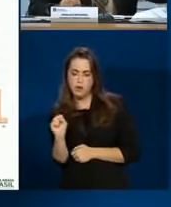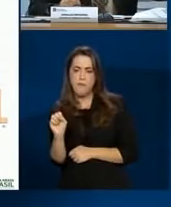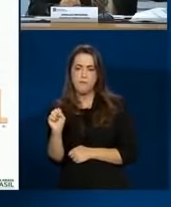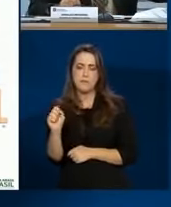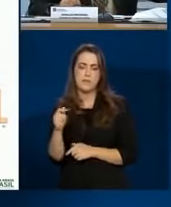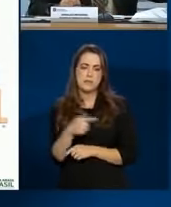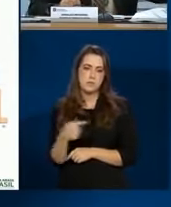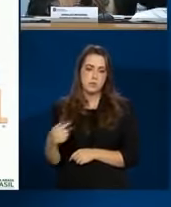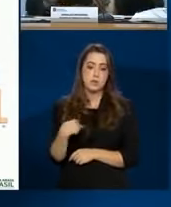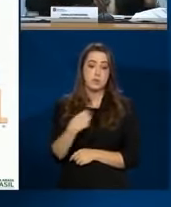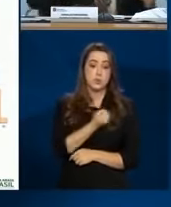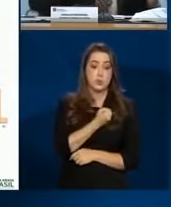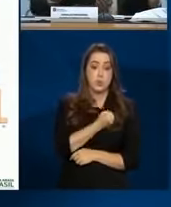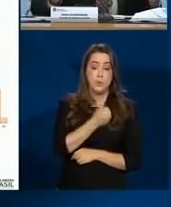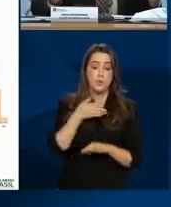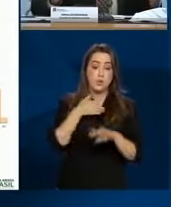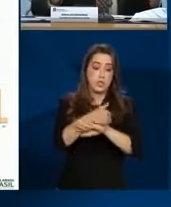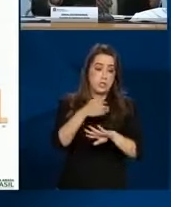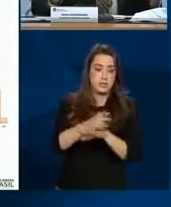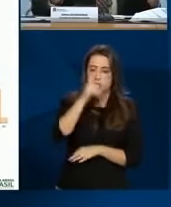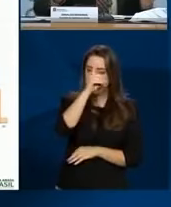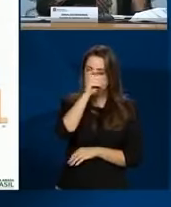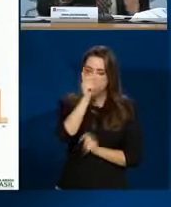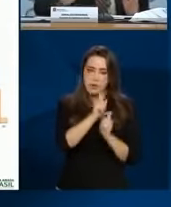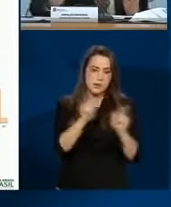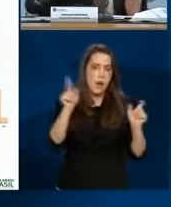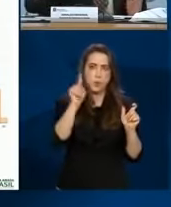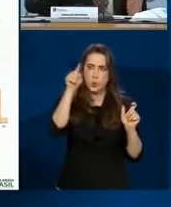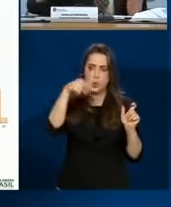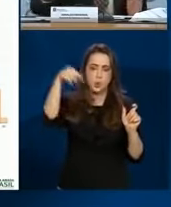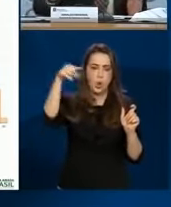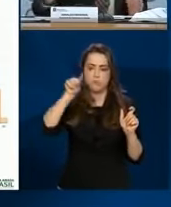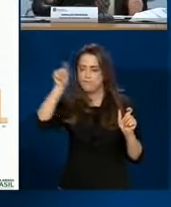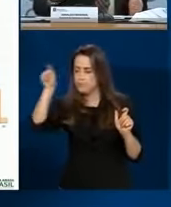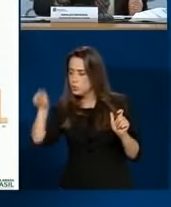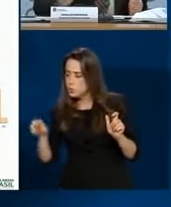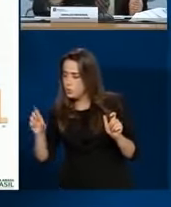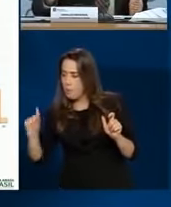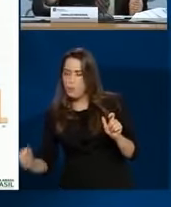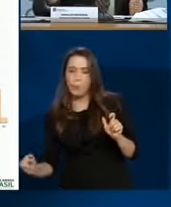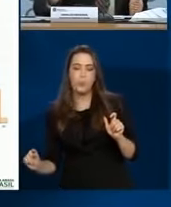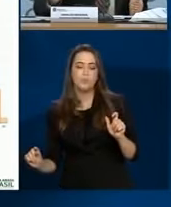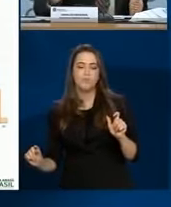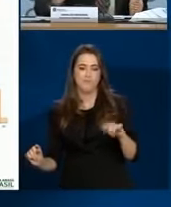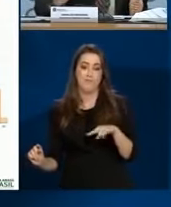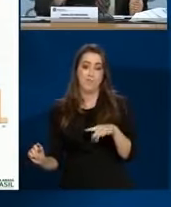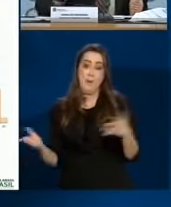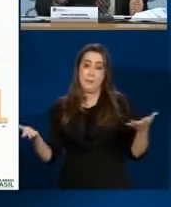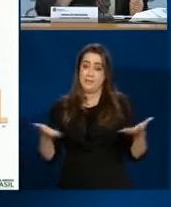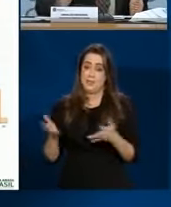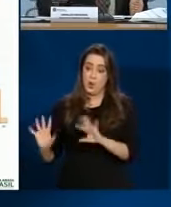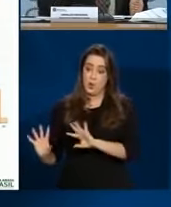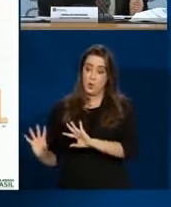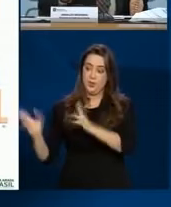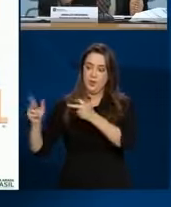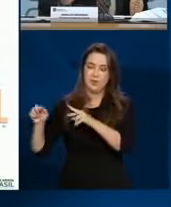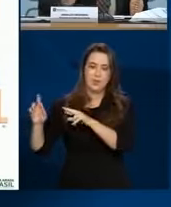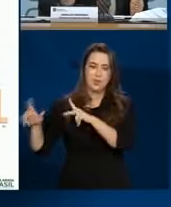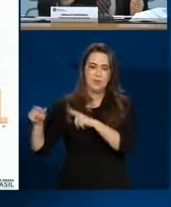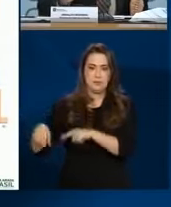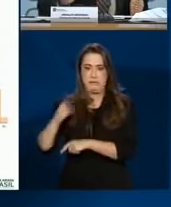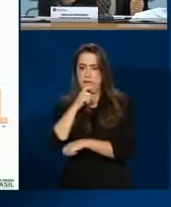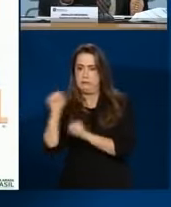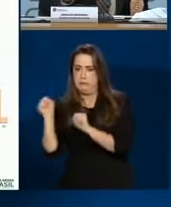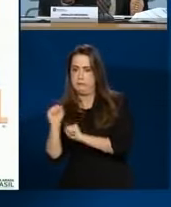de hospitalização muito alto, a região sul era muito baixa, enquanto que agora, devido à sazonalidade, você tem